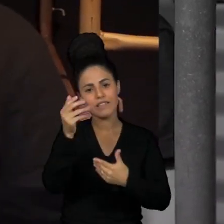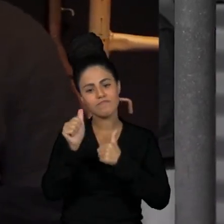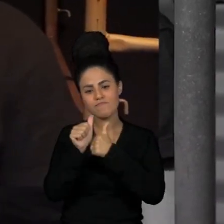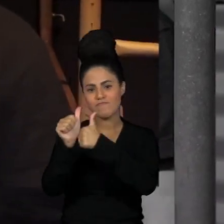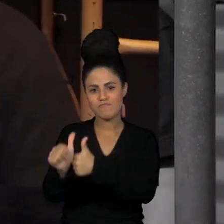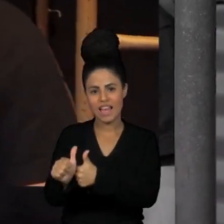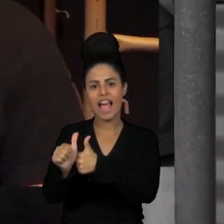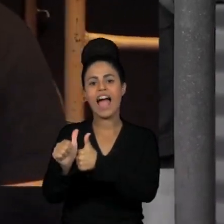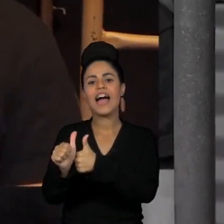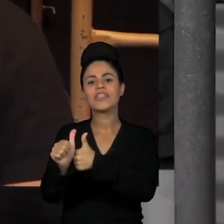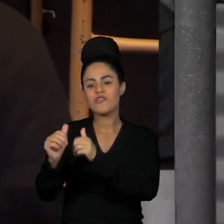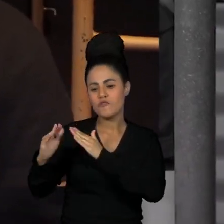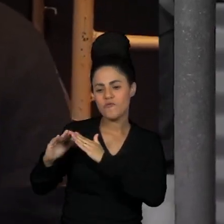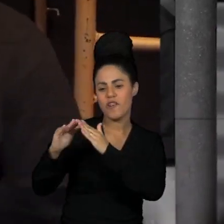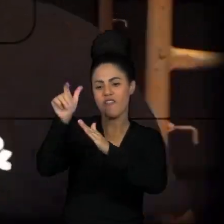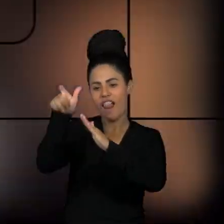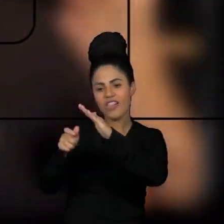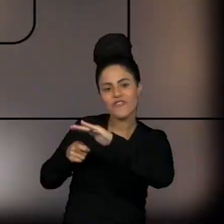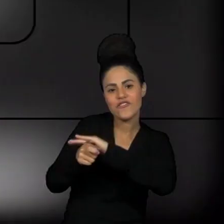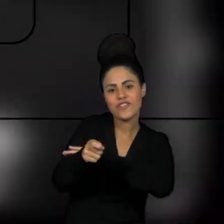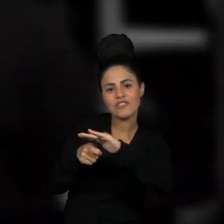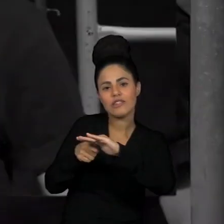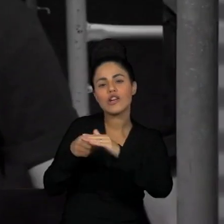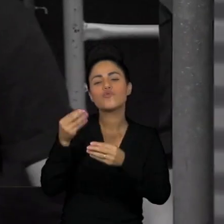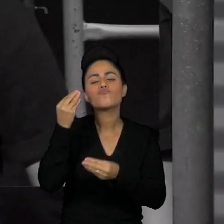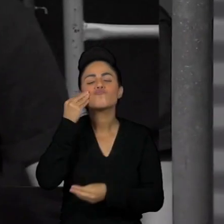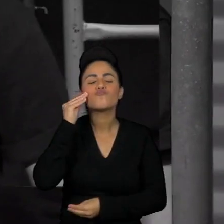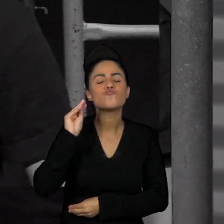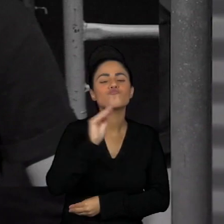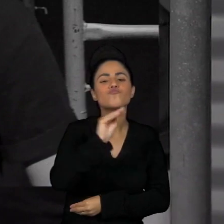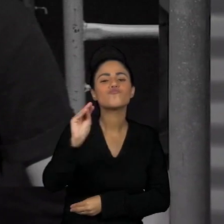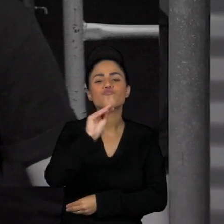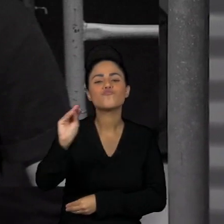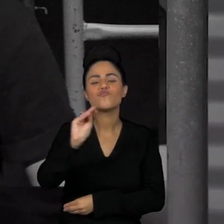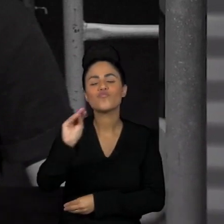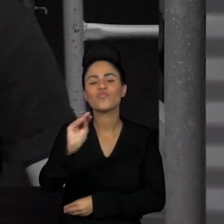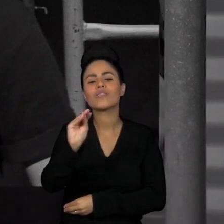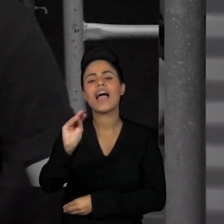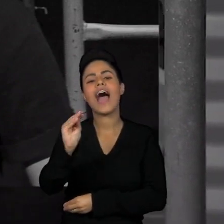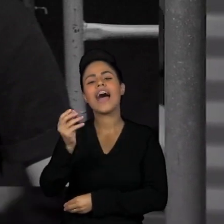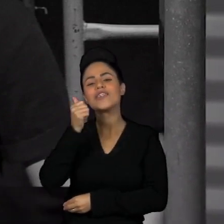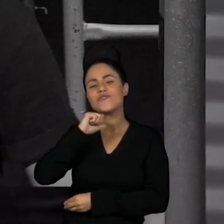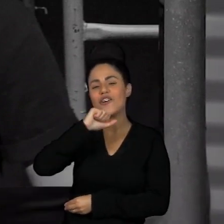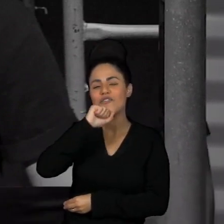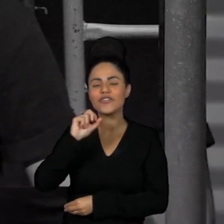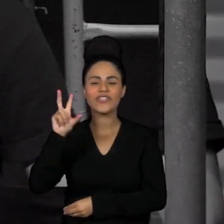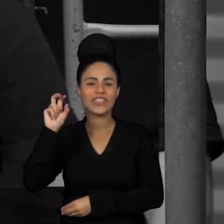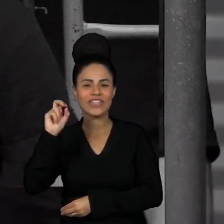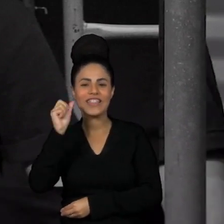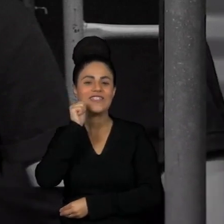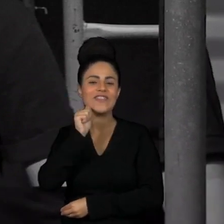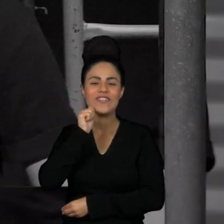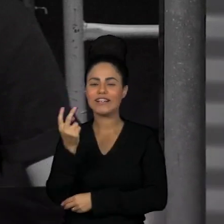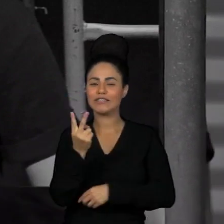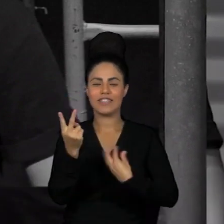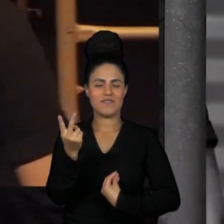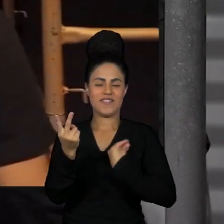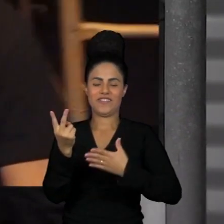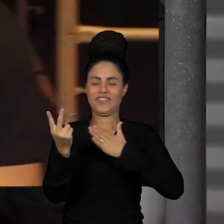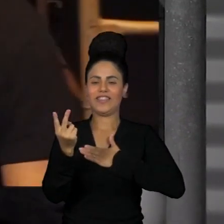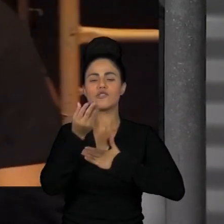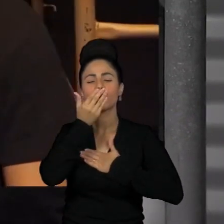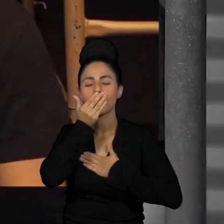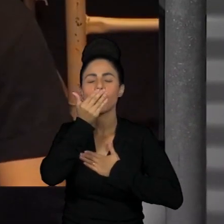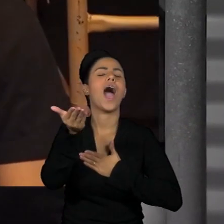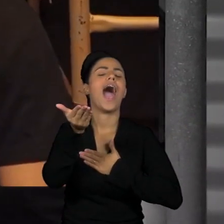Favelado Investidor. E também um grande beijo aí para a dona Jusceli e a dona Dalva, que são as 2 mulheres da minha vida. Eita, agora